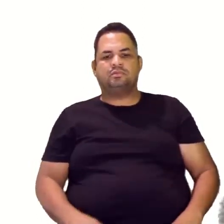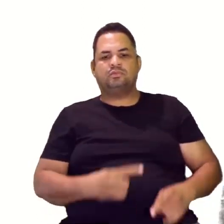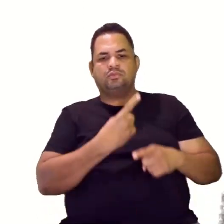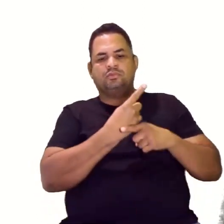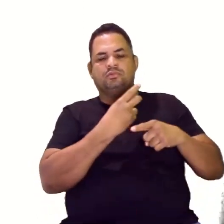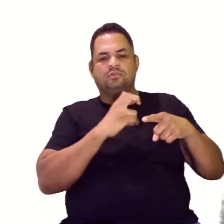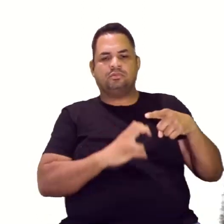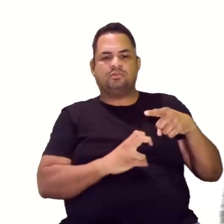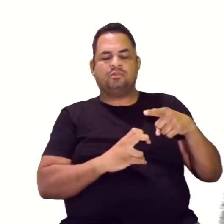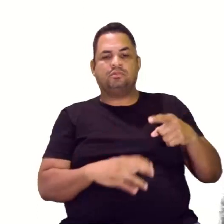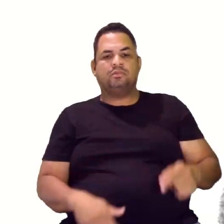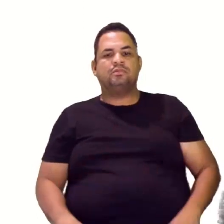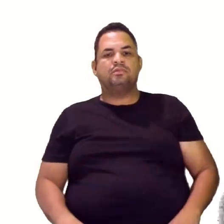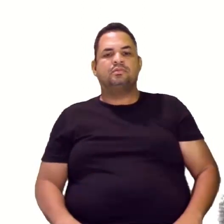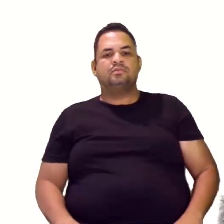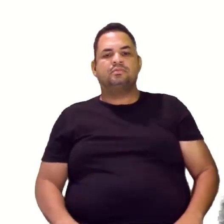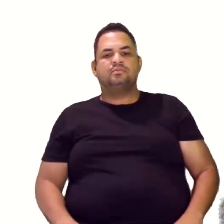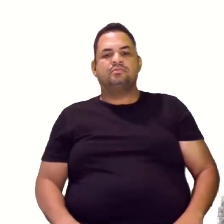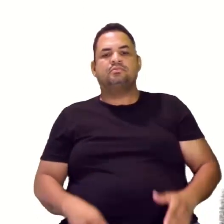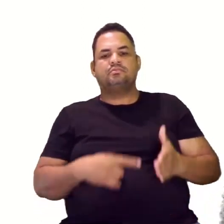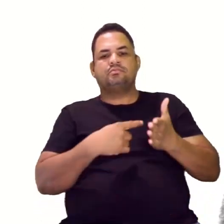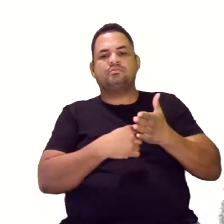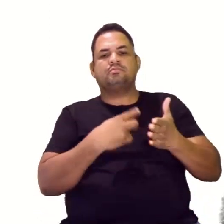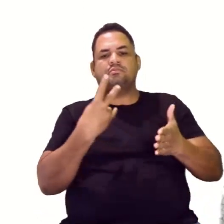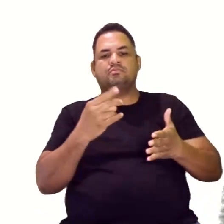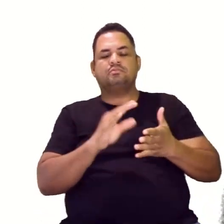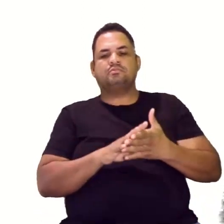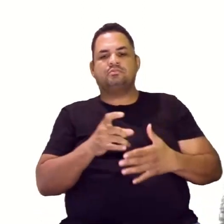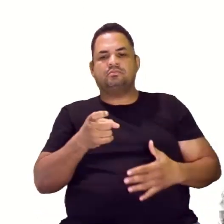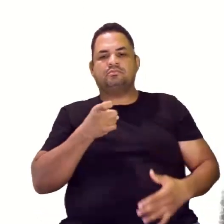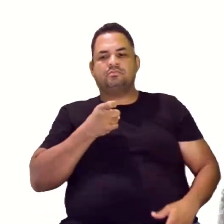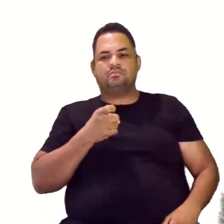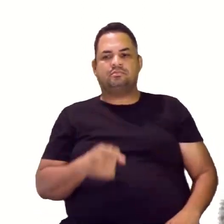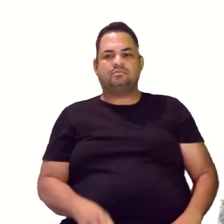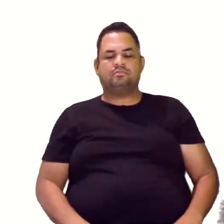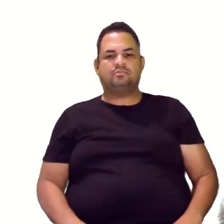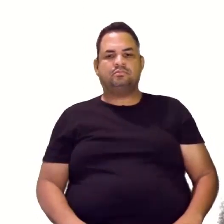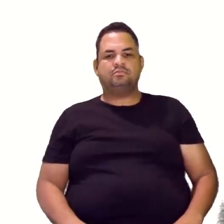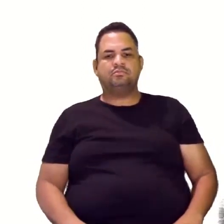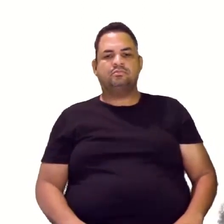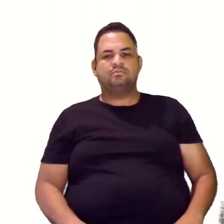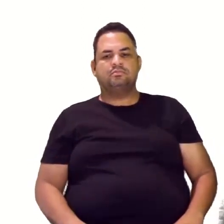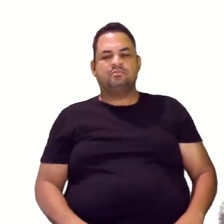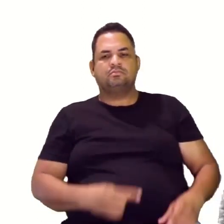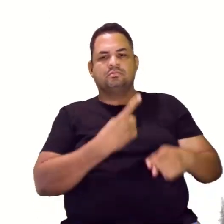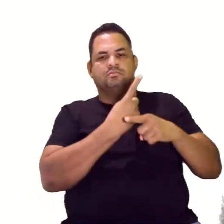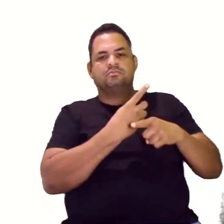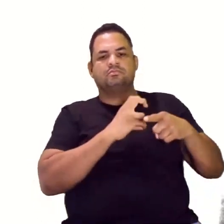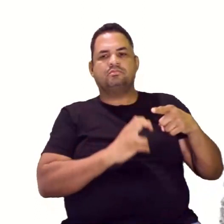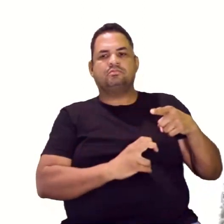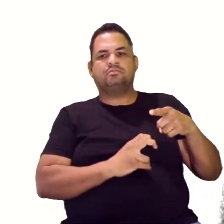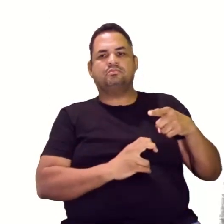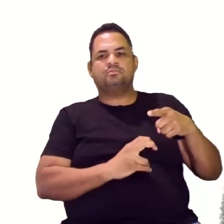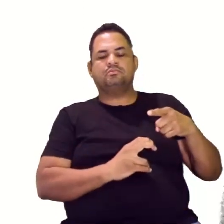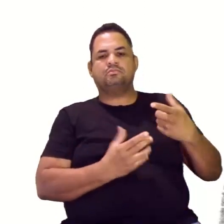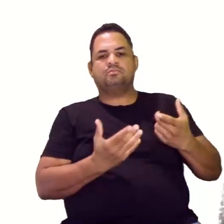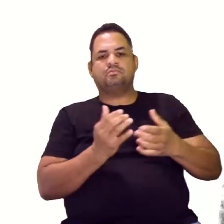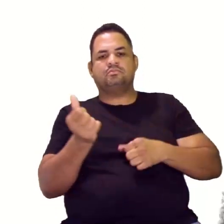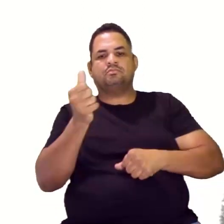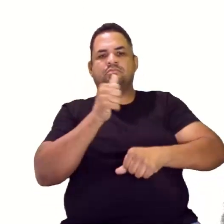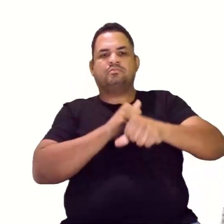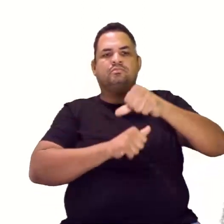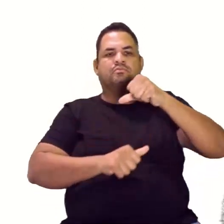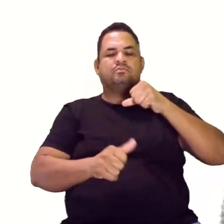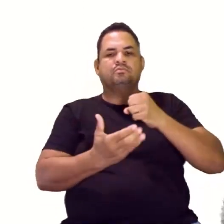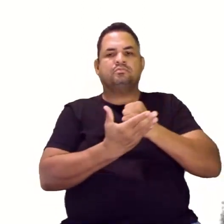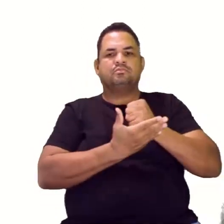que 1/5, né? Elevado a menos 2 igual a x. 1/5 elevado a um expoente negativo, a gente vai inverter